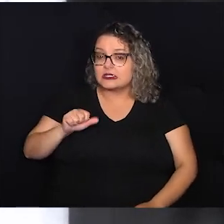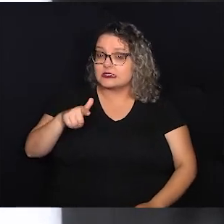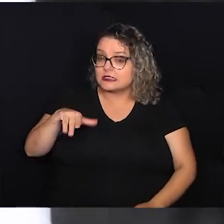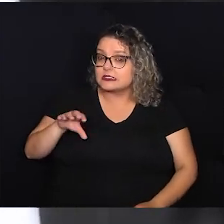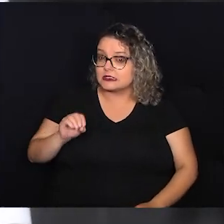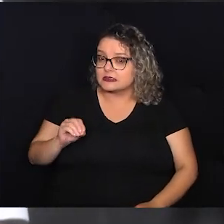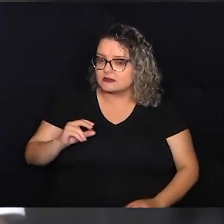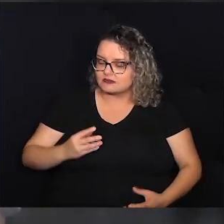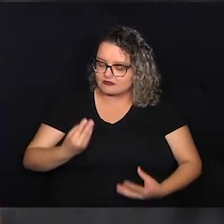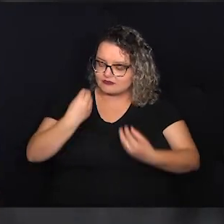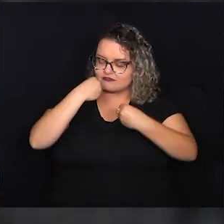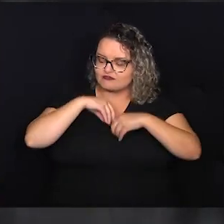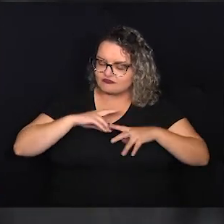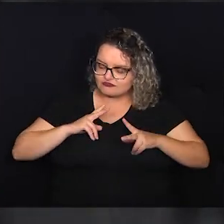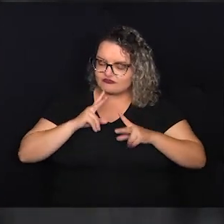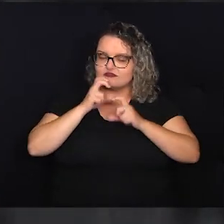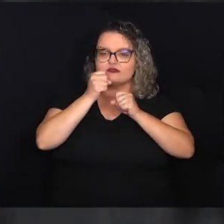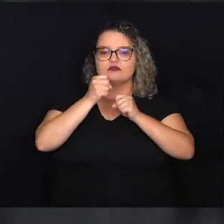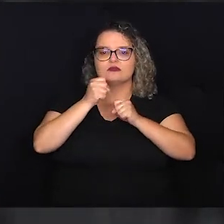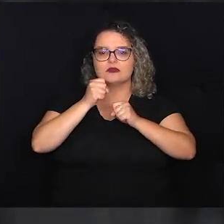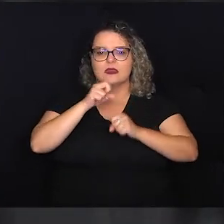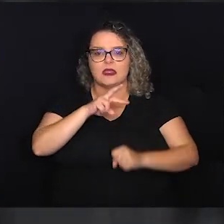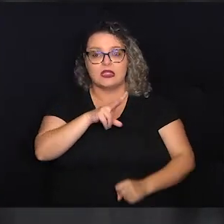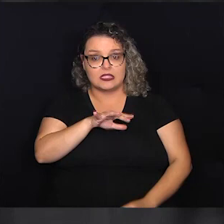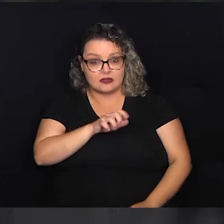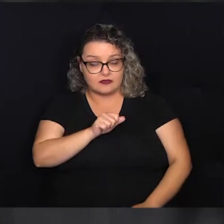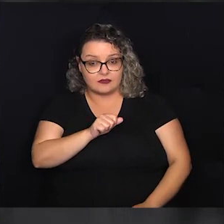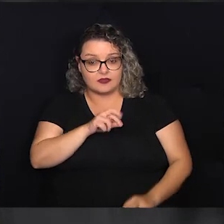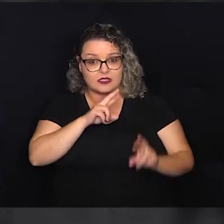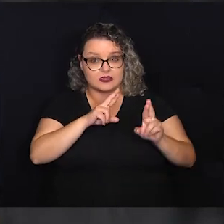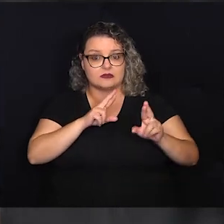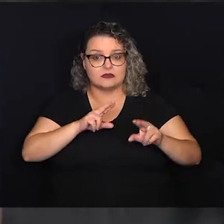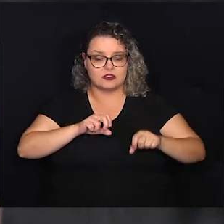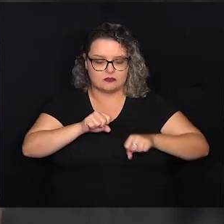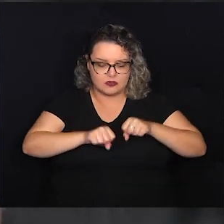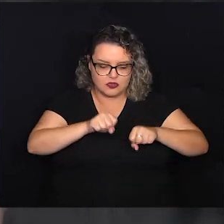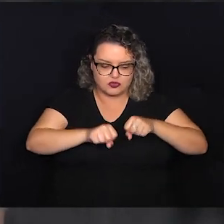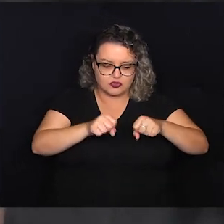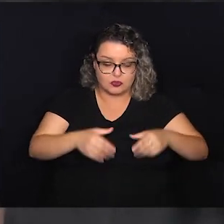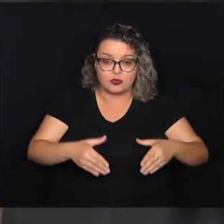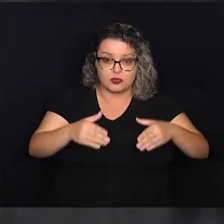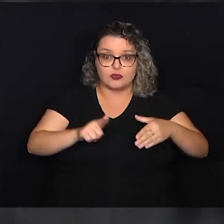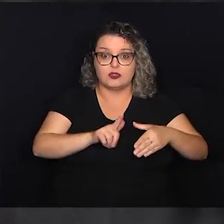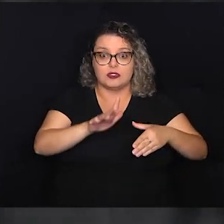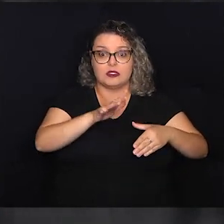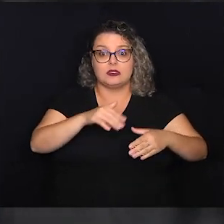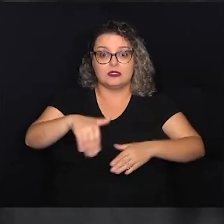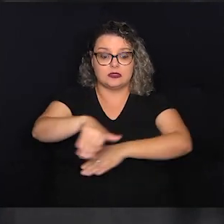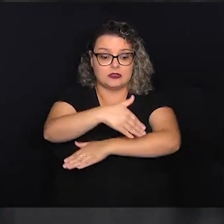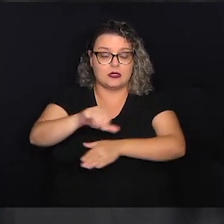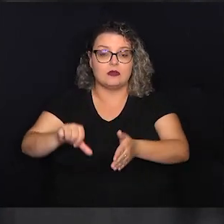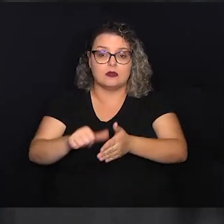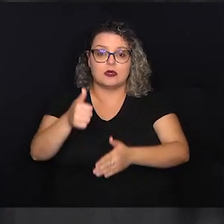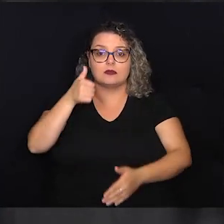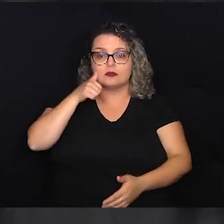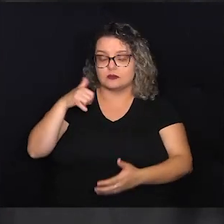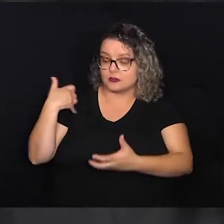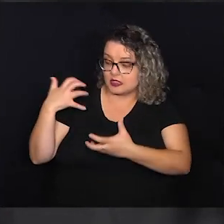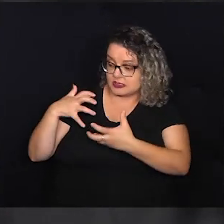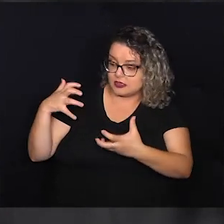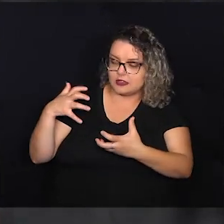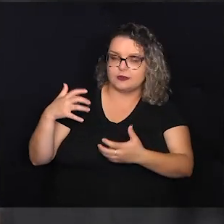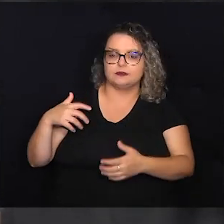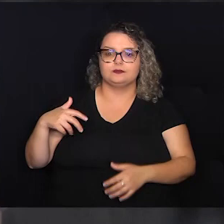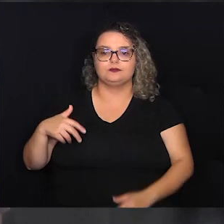Eu subi para a Vila Esperança para levar um gás na bicicleta quando isso chegou. Na primeira rua eu encontrei uma